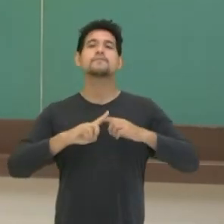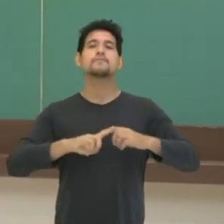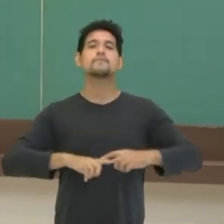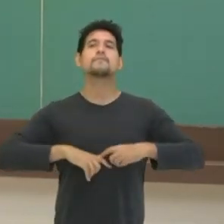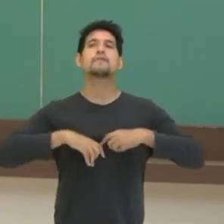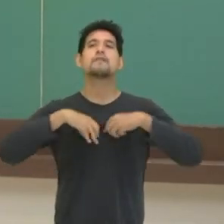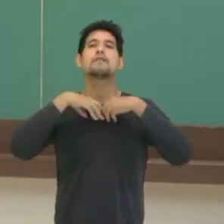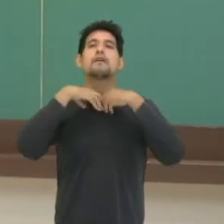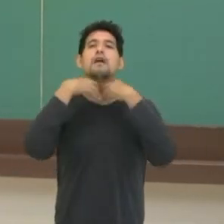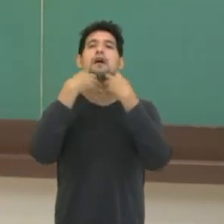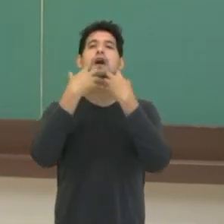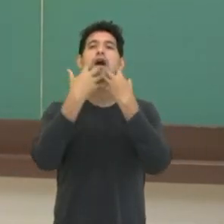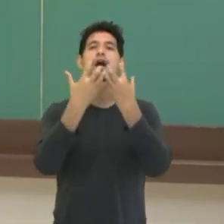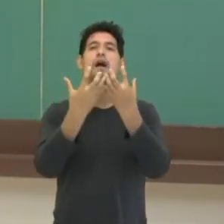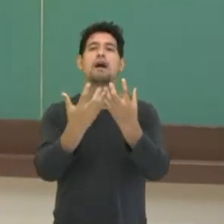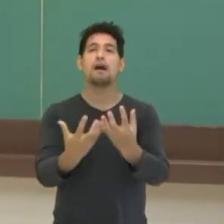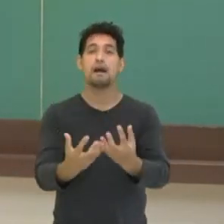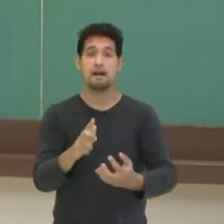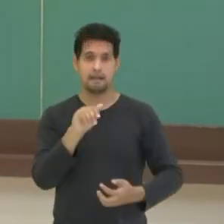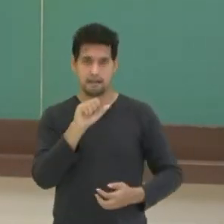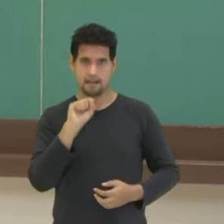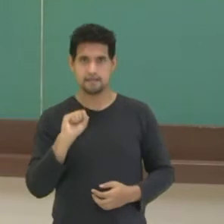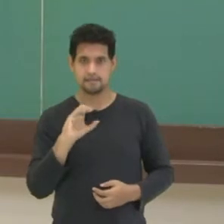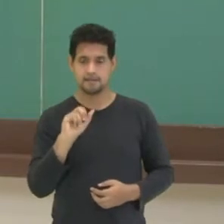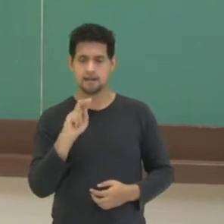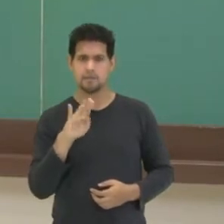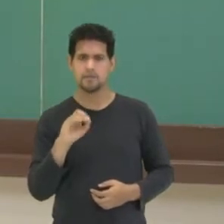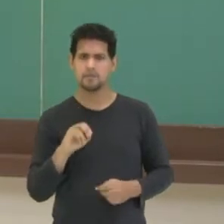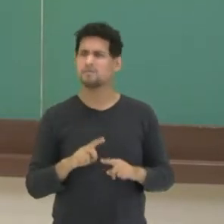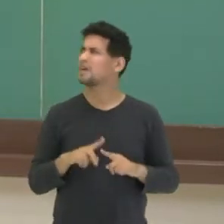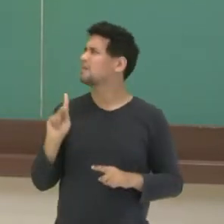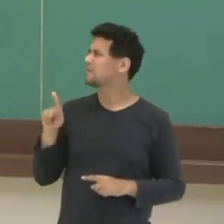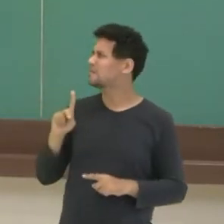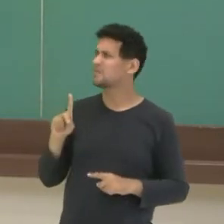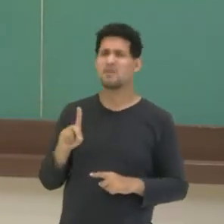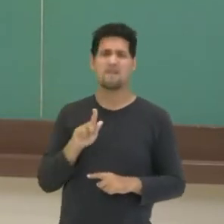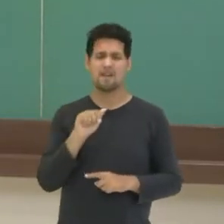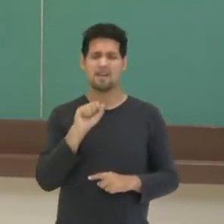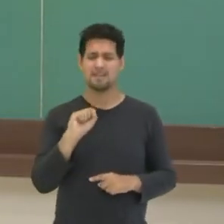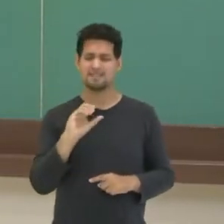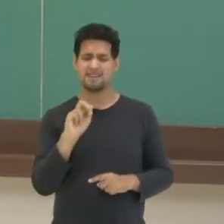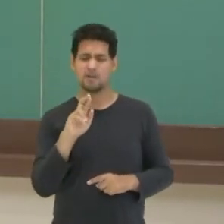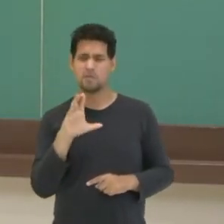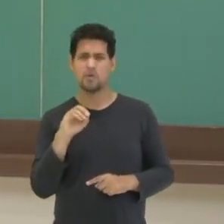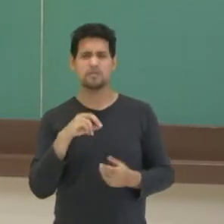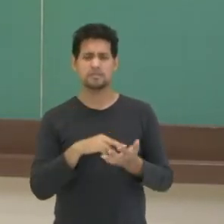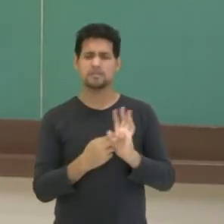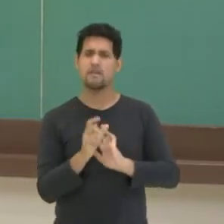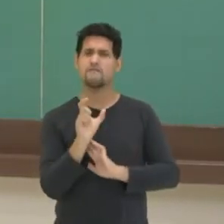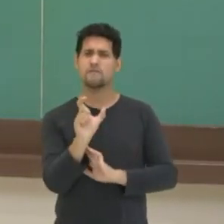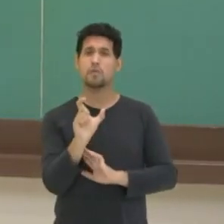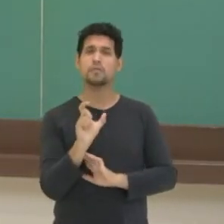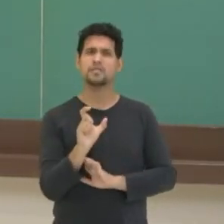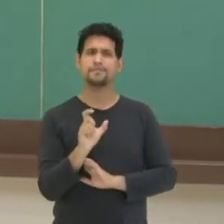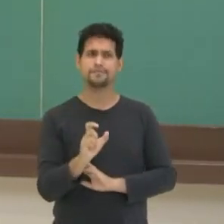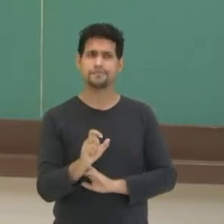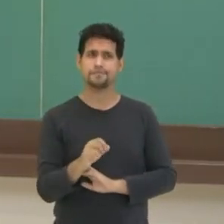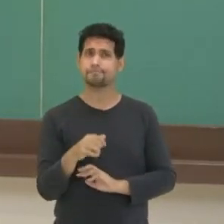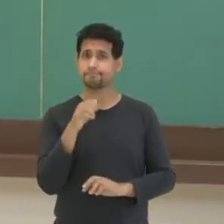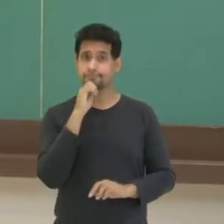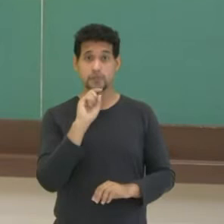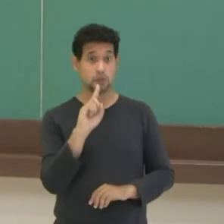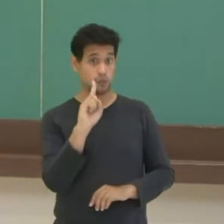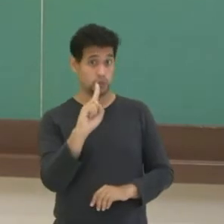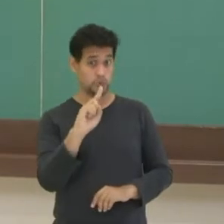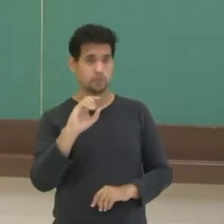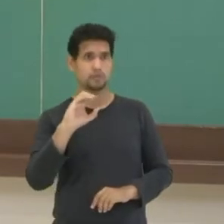nós expiramos o gás carbônico. Professor, então o gás carbônico, a fórmula química dele é 1 carbono e